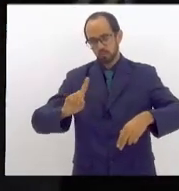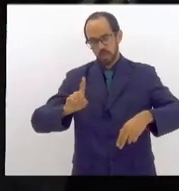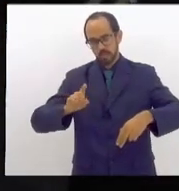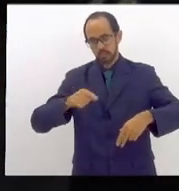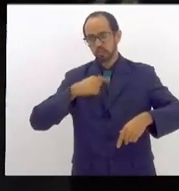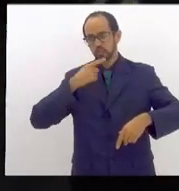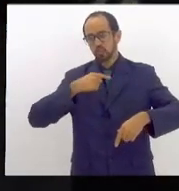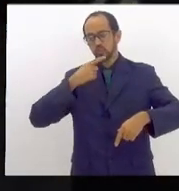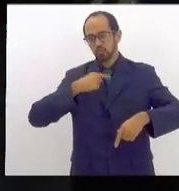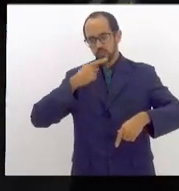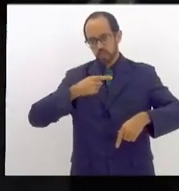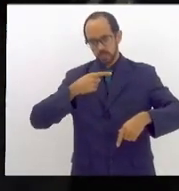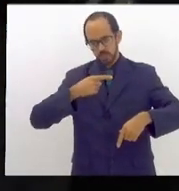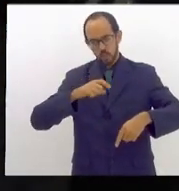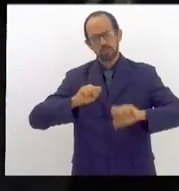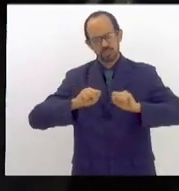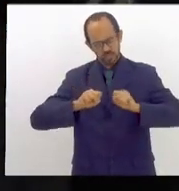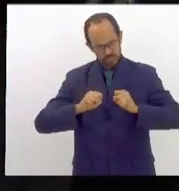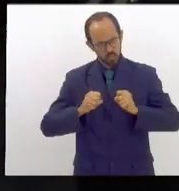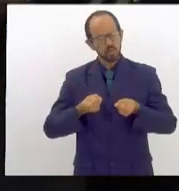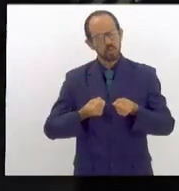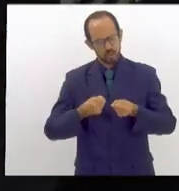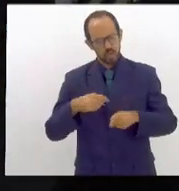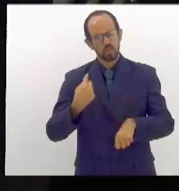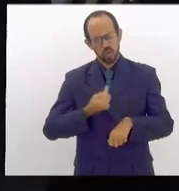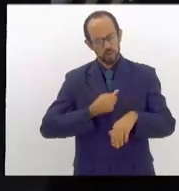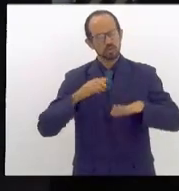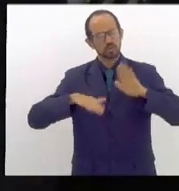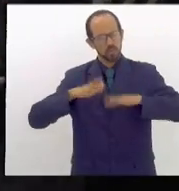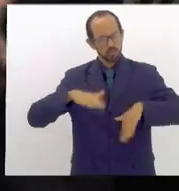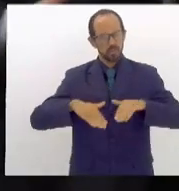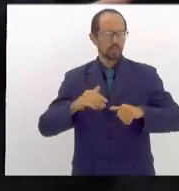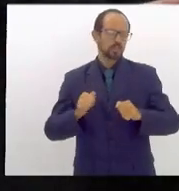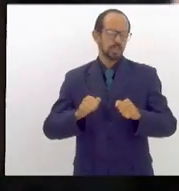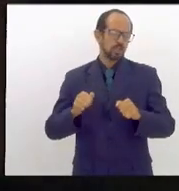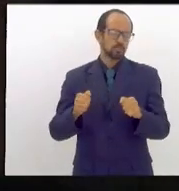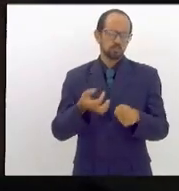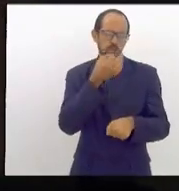seguramente a nossa posição poderia ter sido diferente